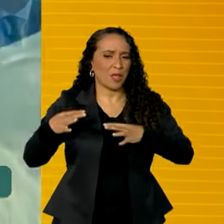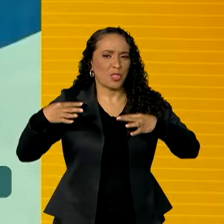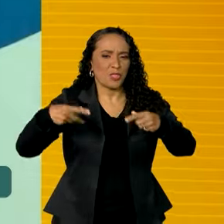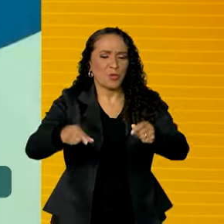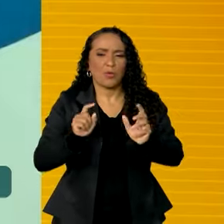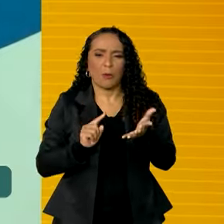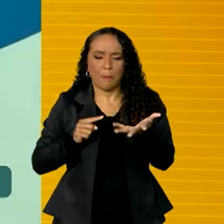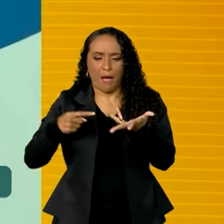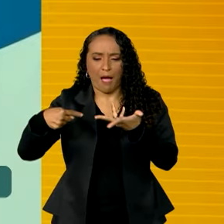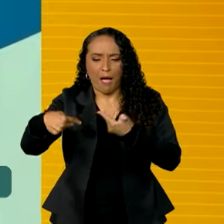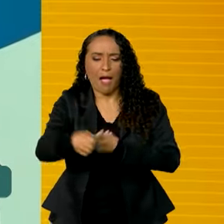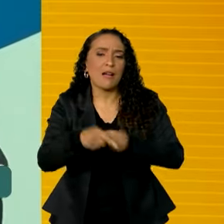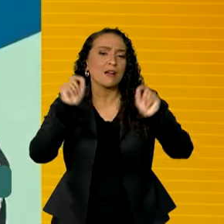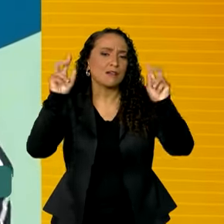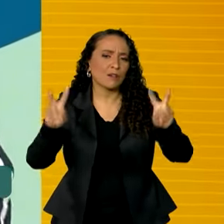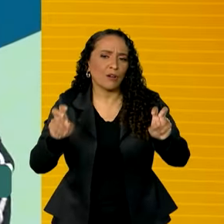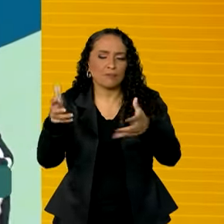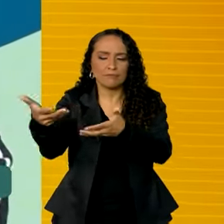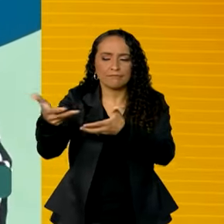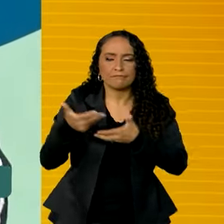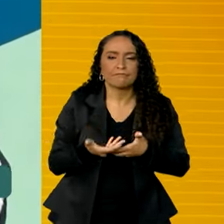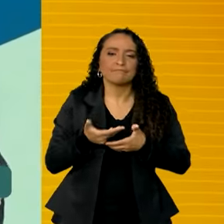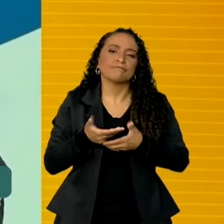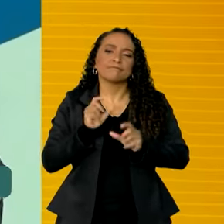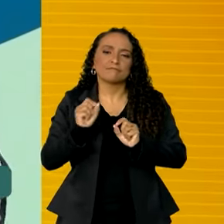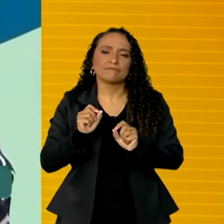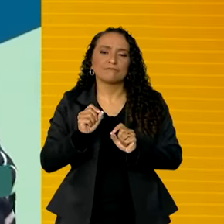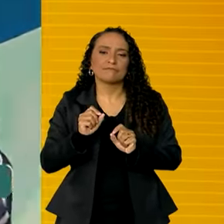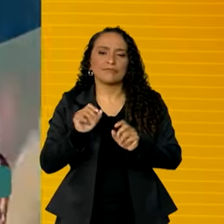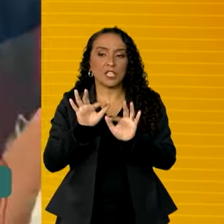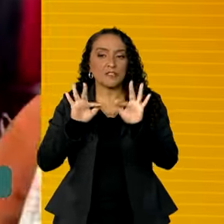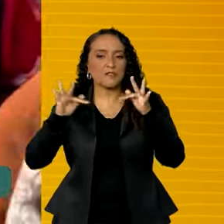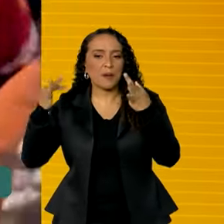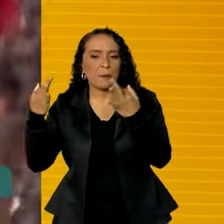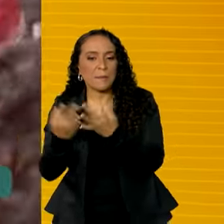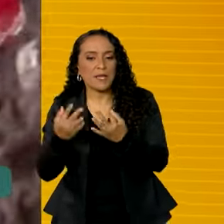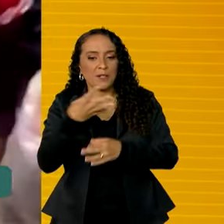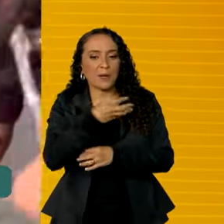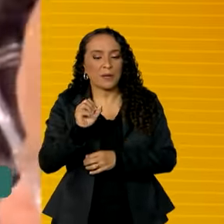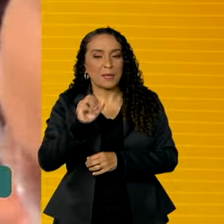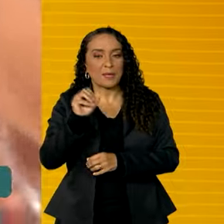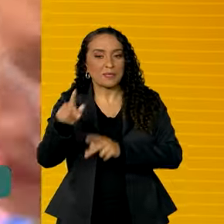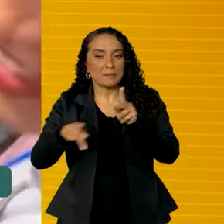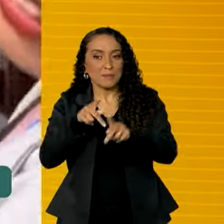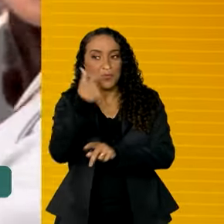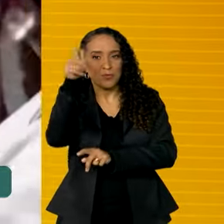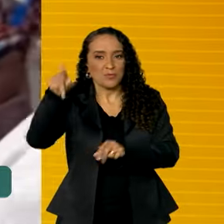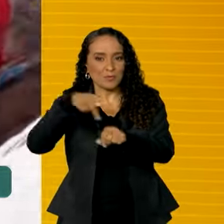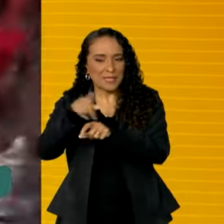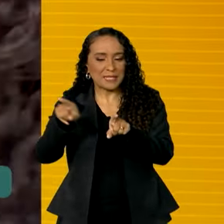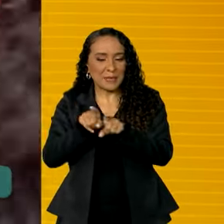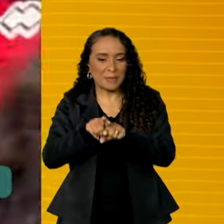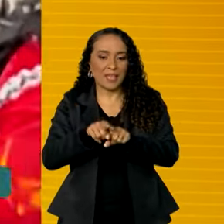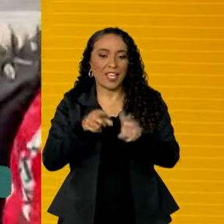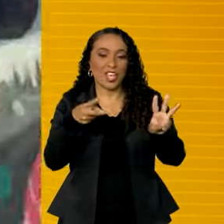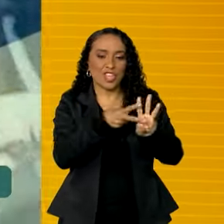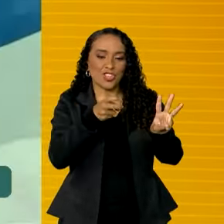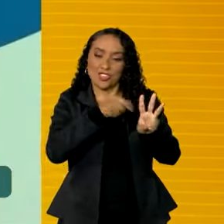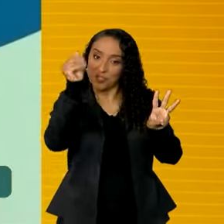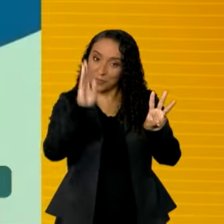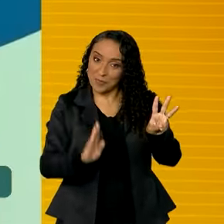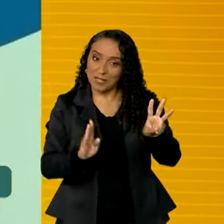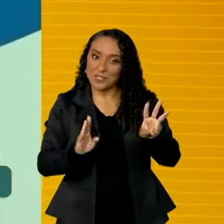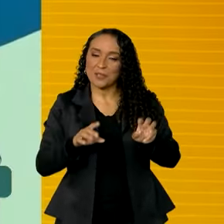diz respeito à acolhida, à recepção dos parentes, parentas indígenas de outros países, como também os indígenas do